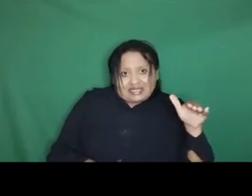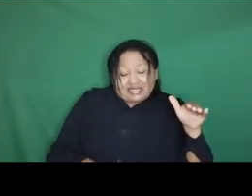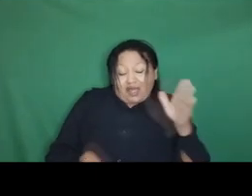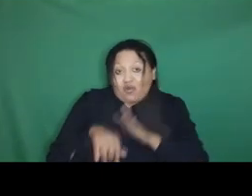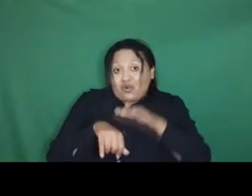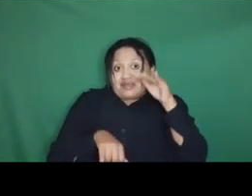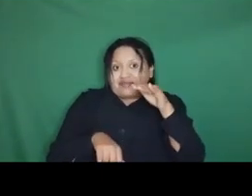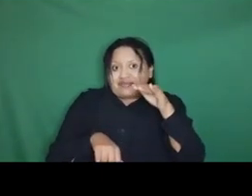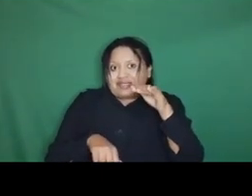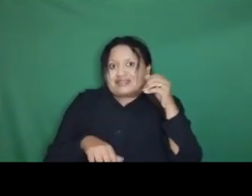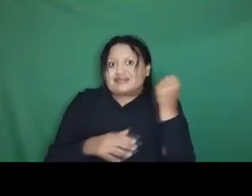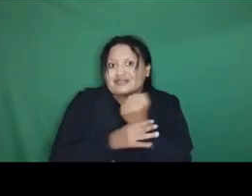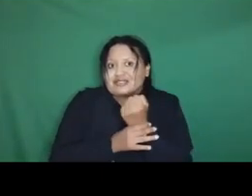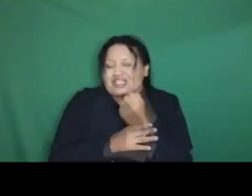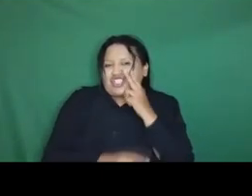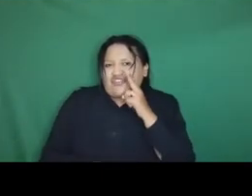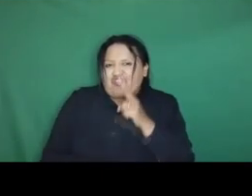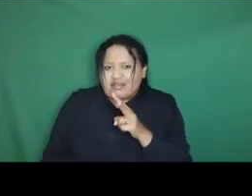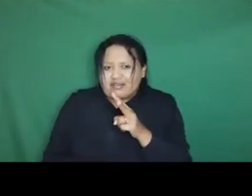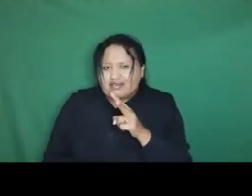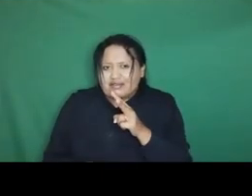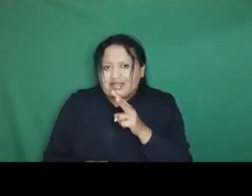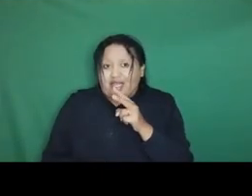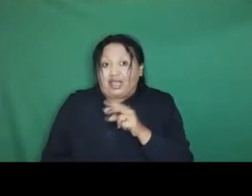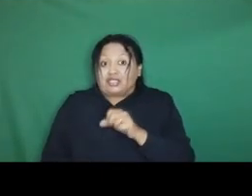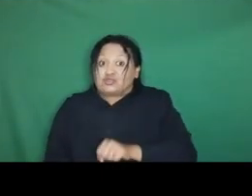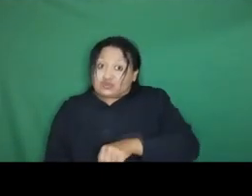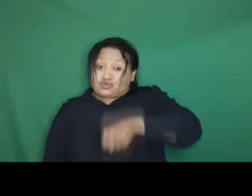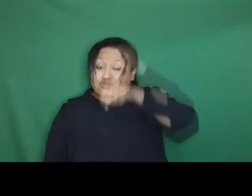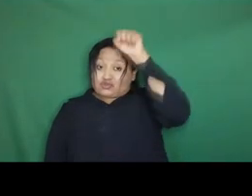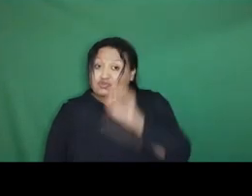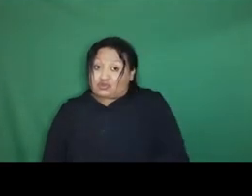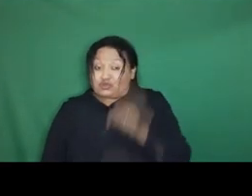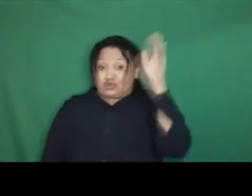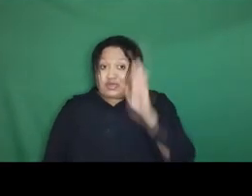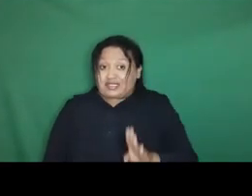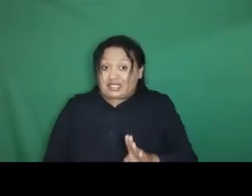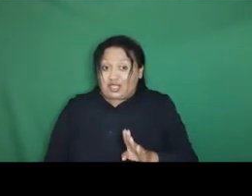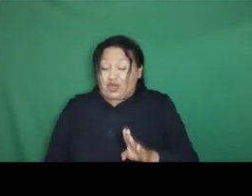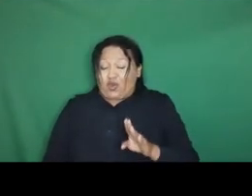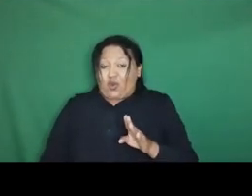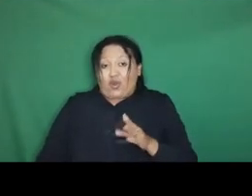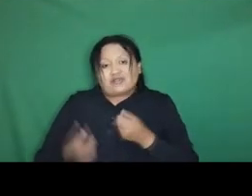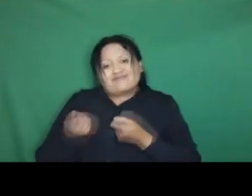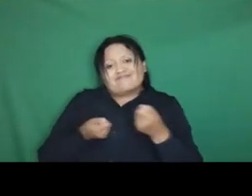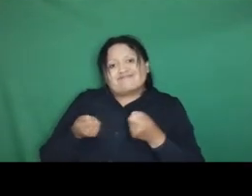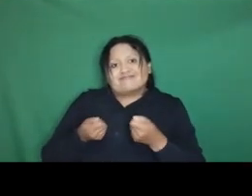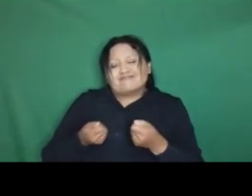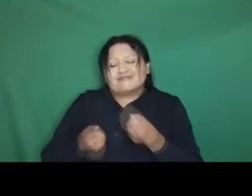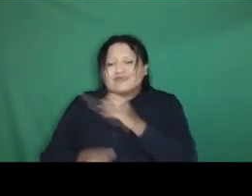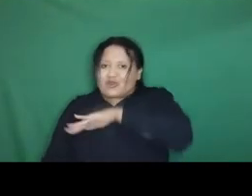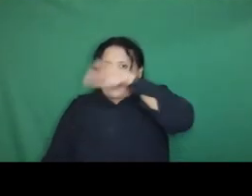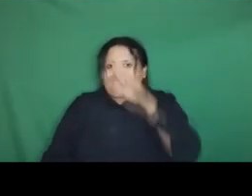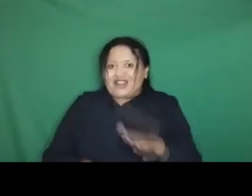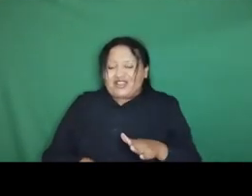no sul do Brasil a gente tem aqui ó o domínio do relevo que tá na cor verde escuro e esse relevo se